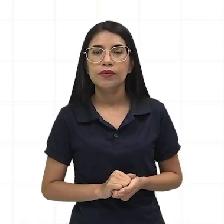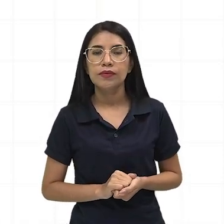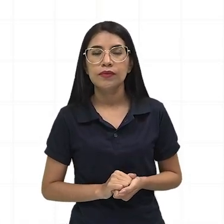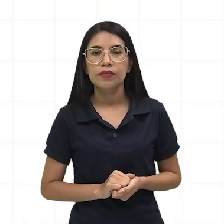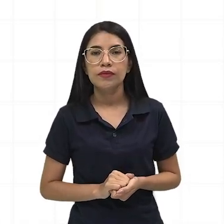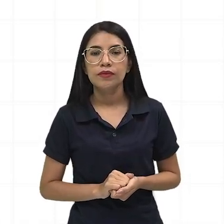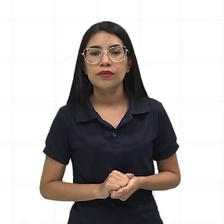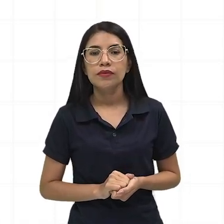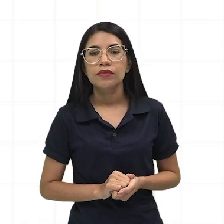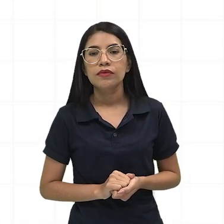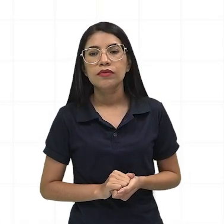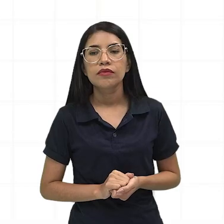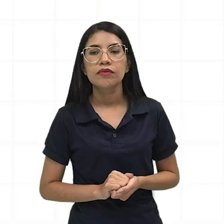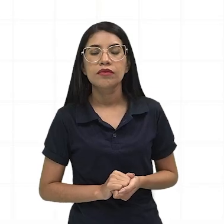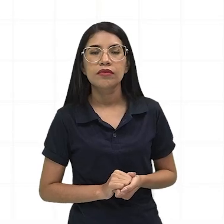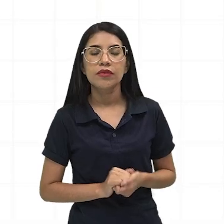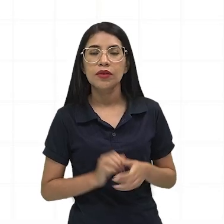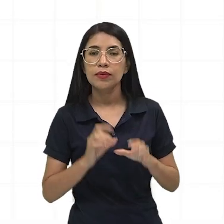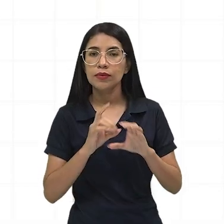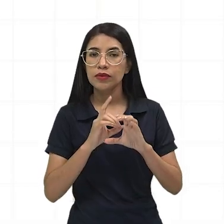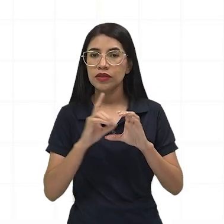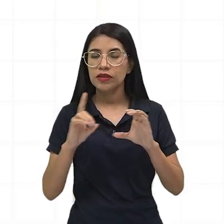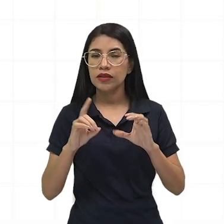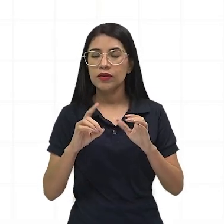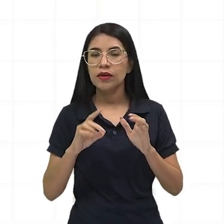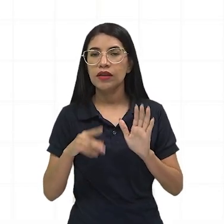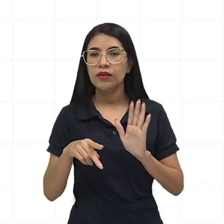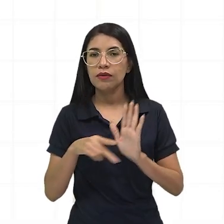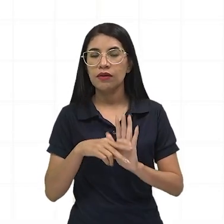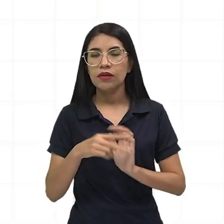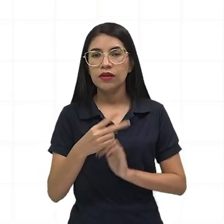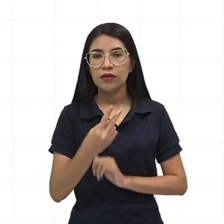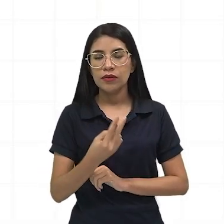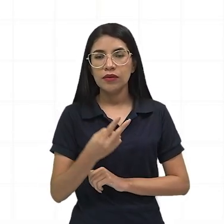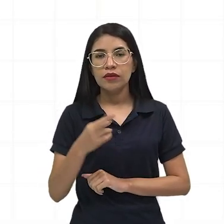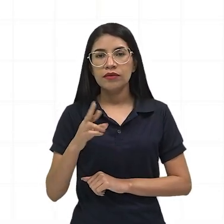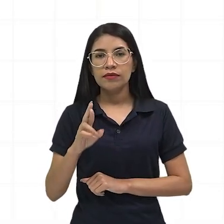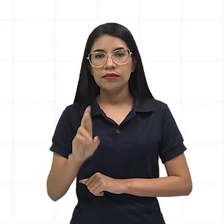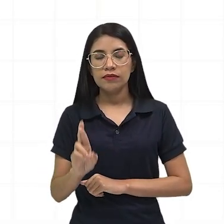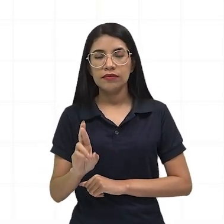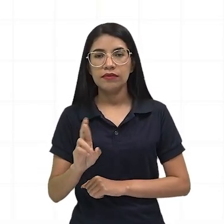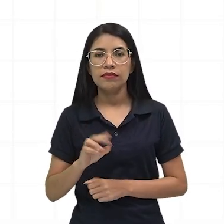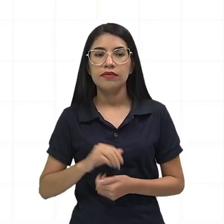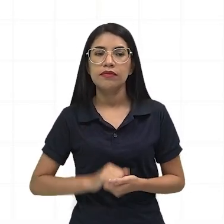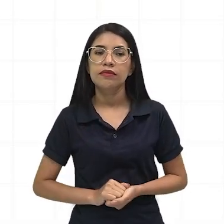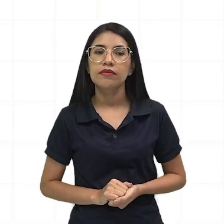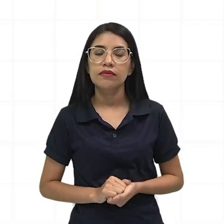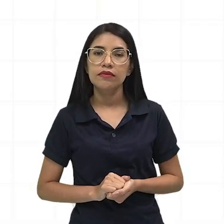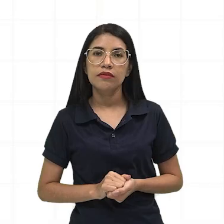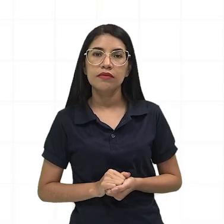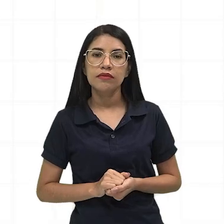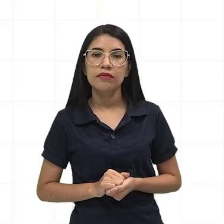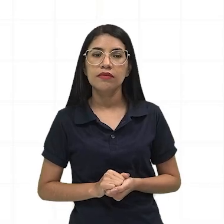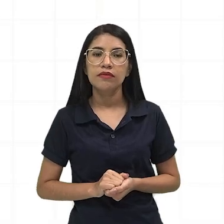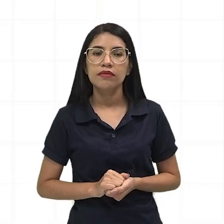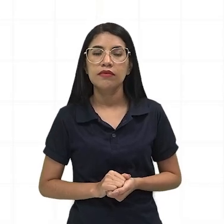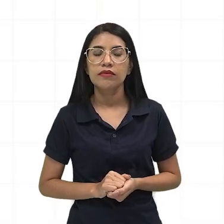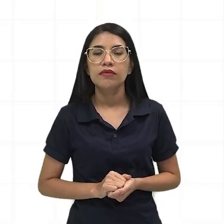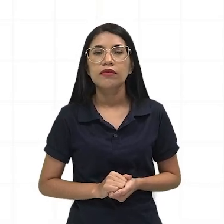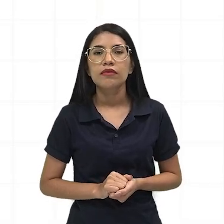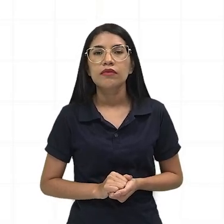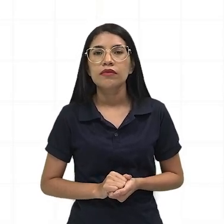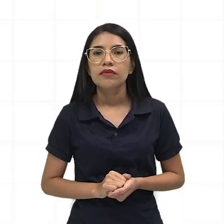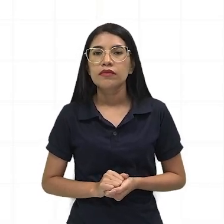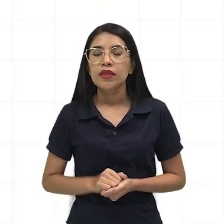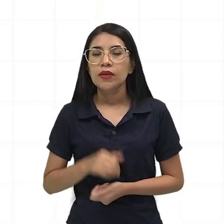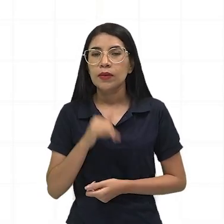isso, o diâmetro equivale a 2 vezes o raio. Beleza? Então, vamos supor que nós tenhamos a